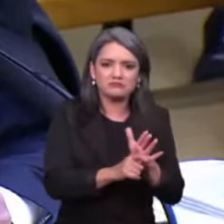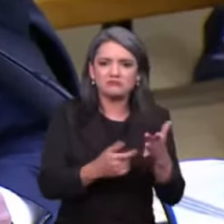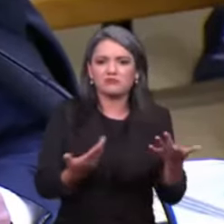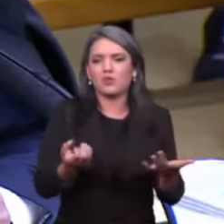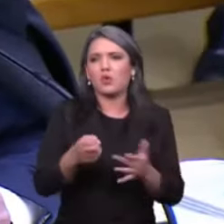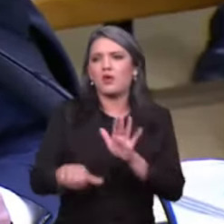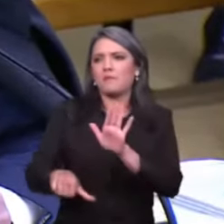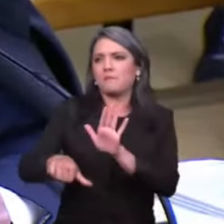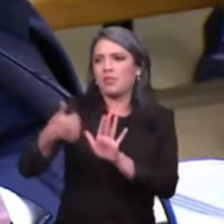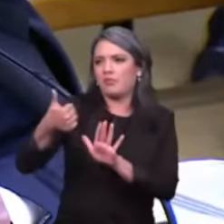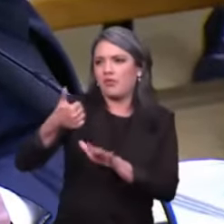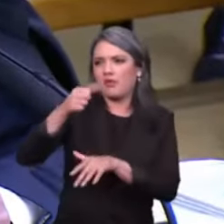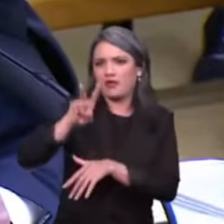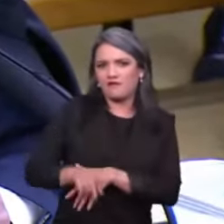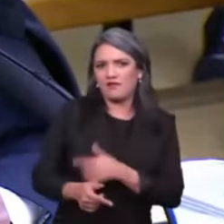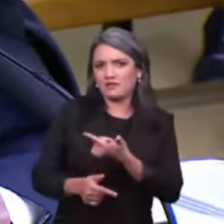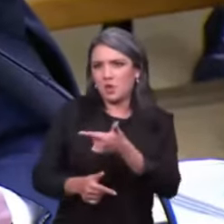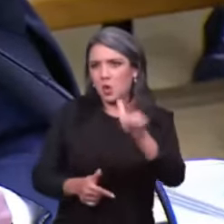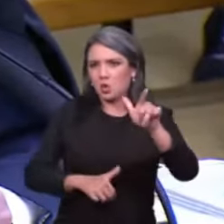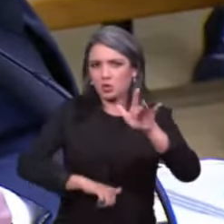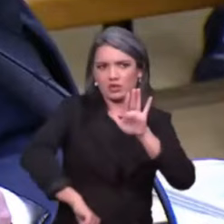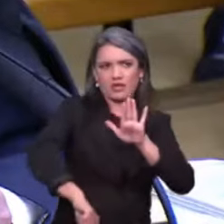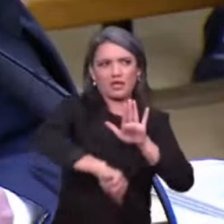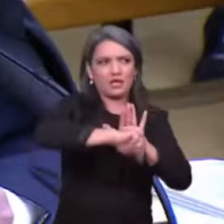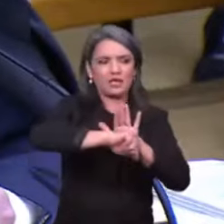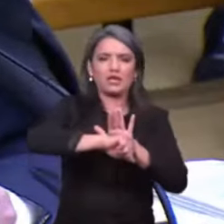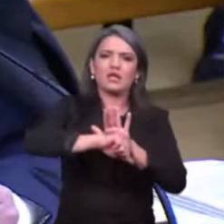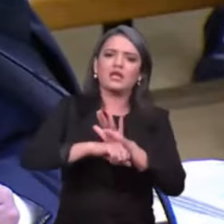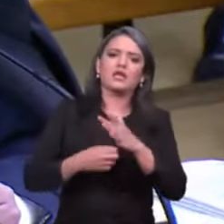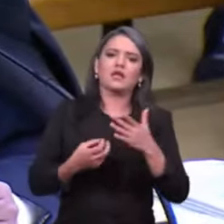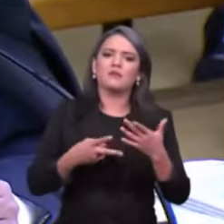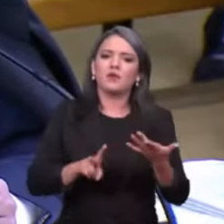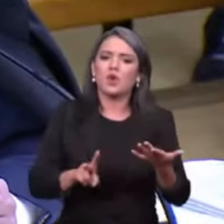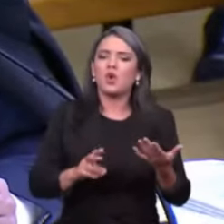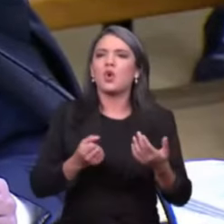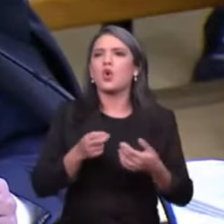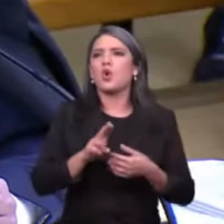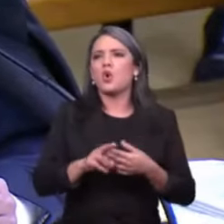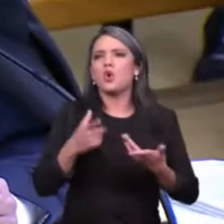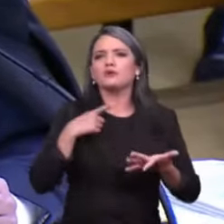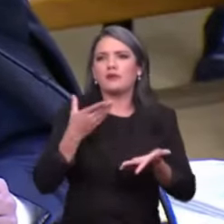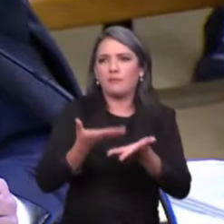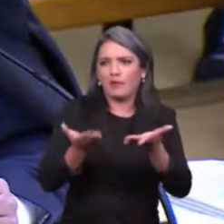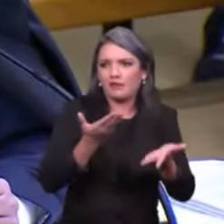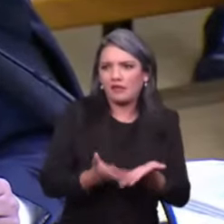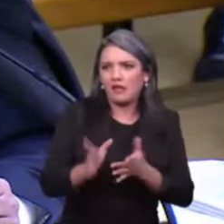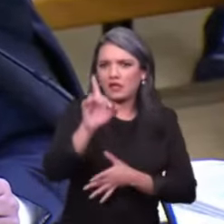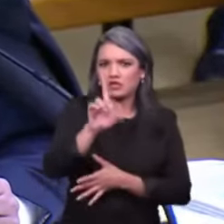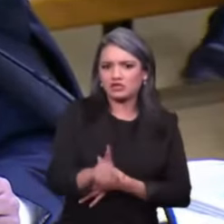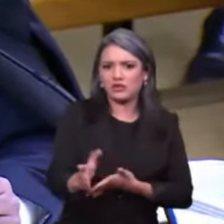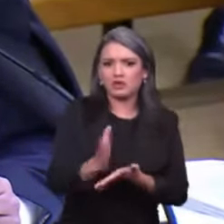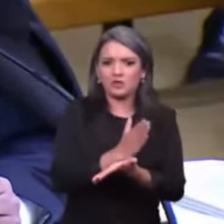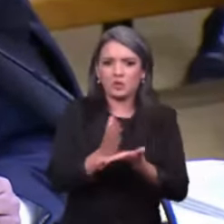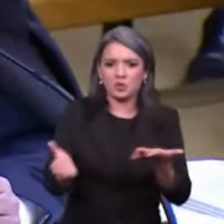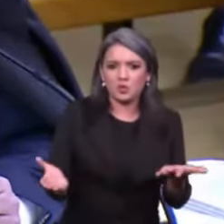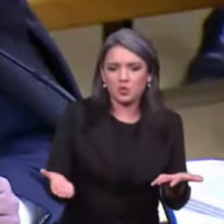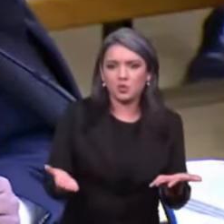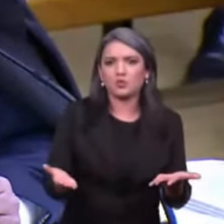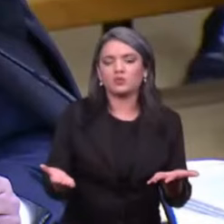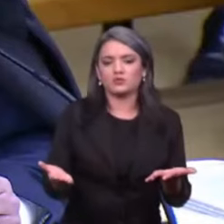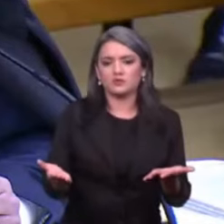primariedade em outros ilícitos, para questões de cerceamento de direitos outros ou restrição a